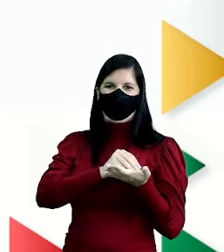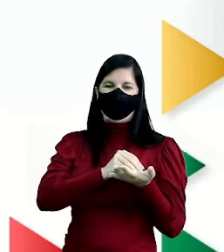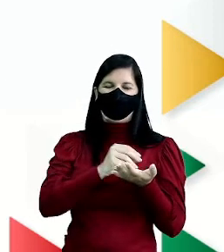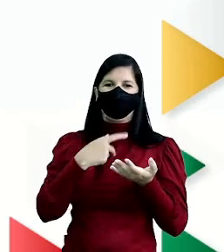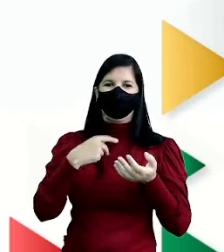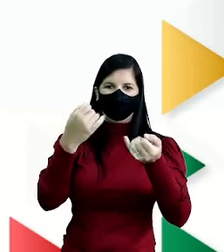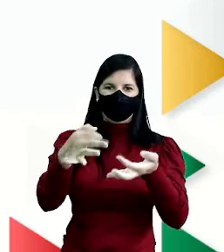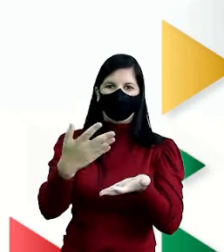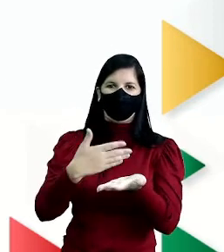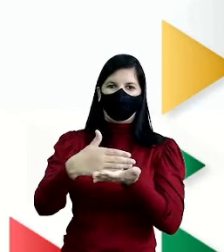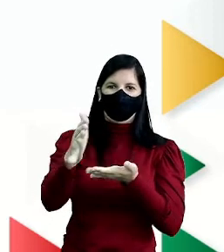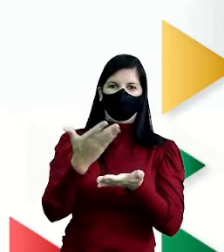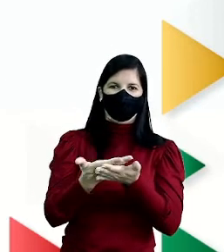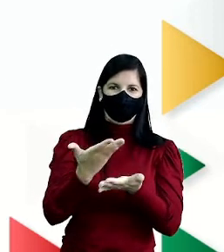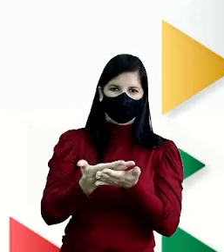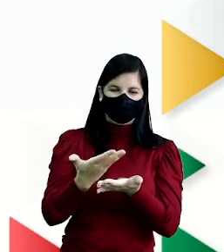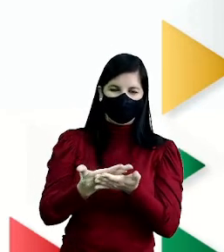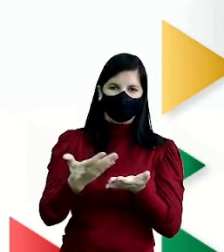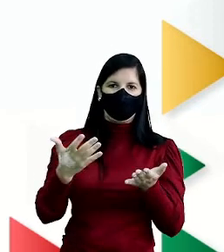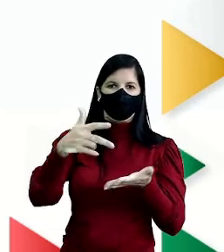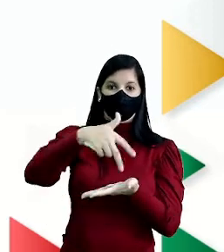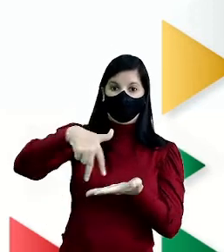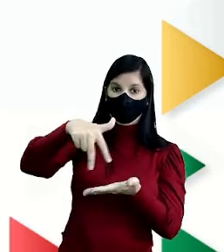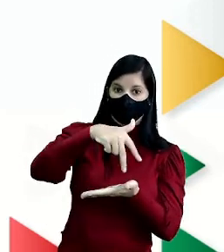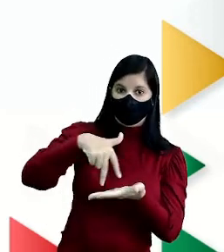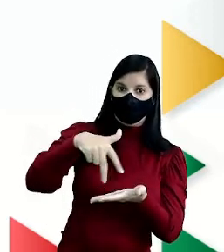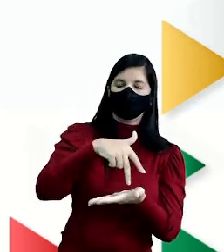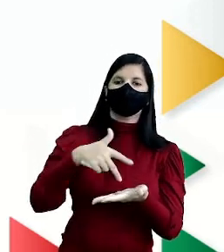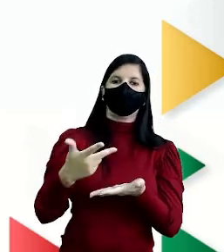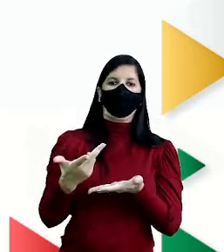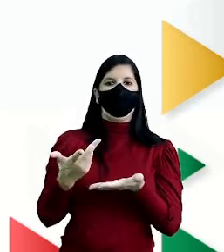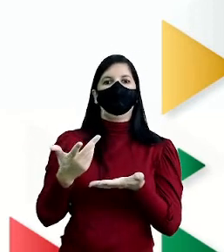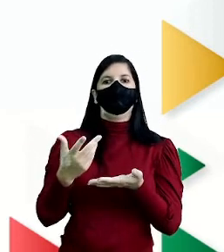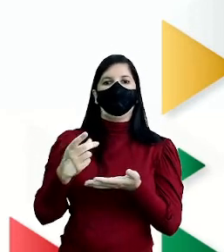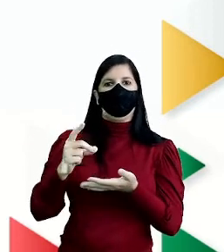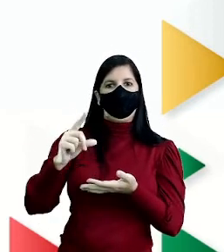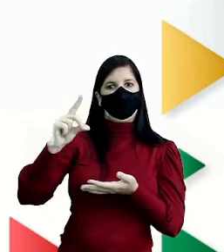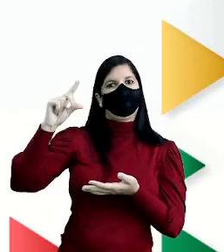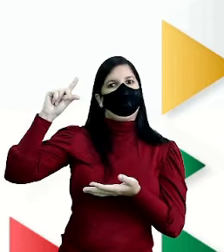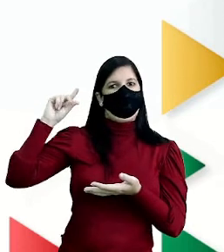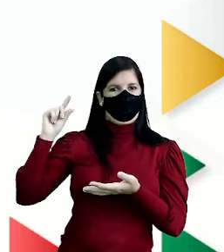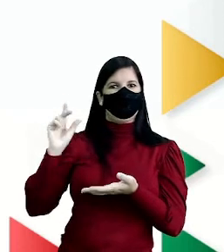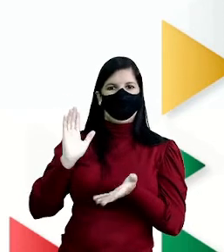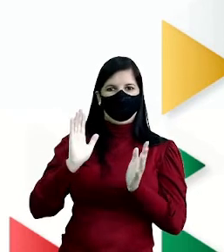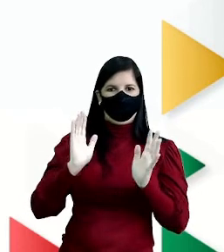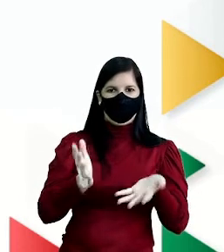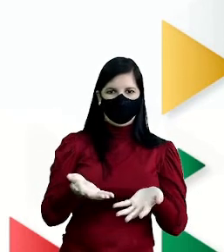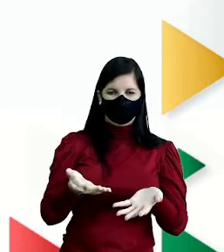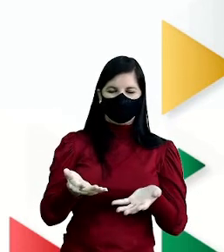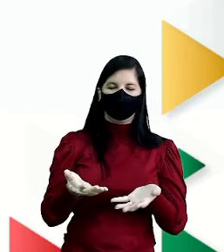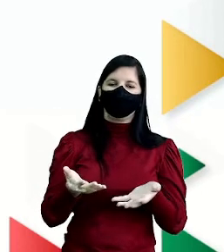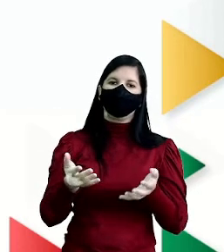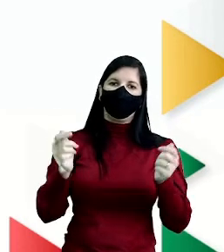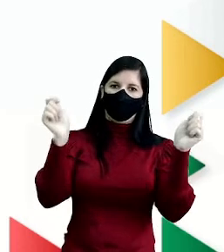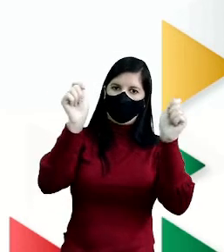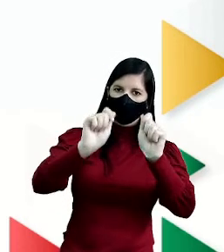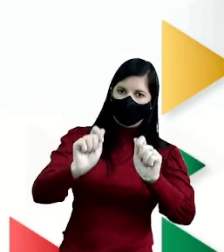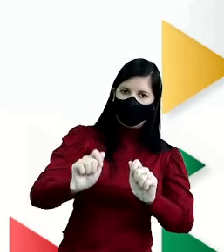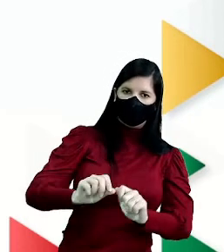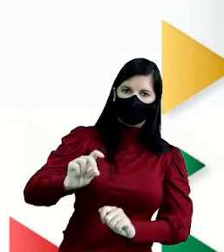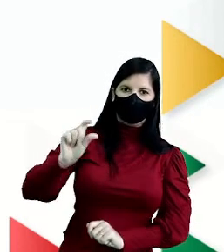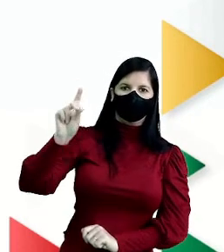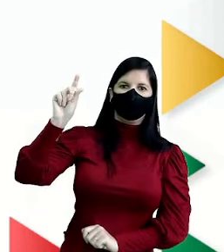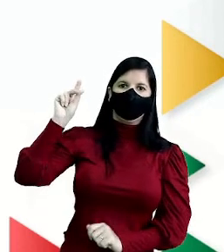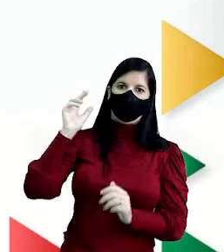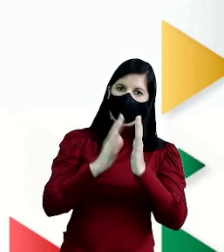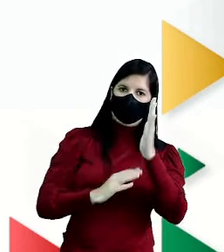aula, a dança também está lá nos primórdios da arte primitiva, né? Que a gente, quando fala em arte primitiva, lembra logo da